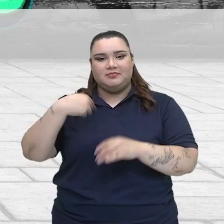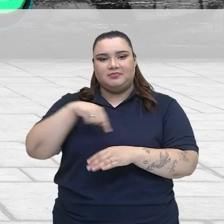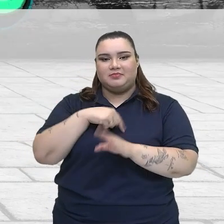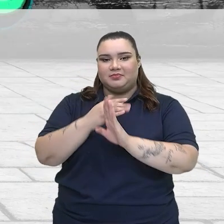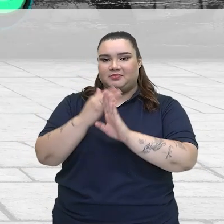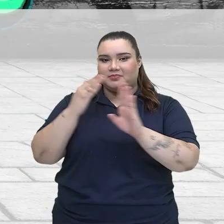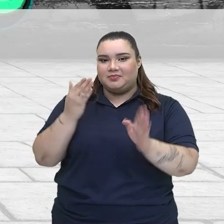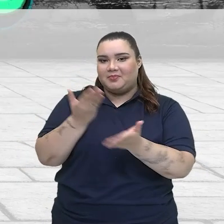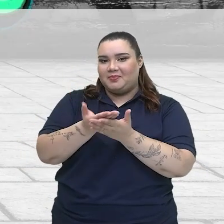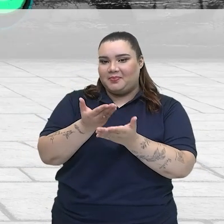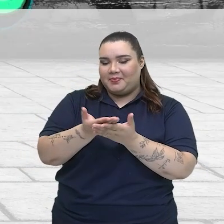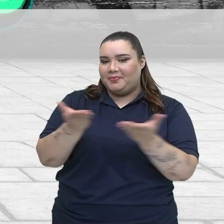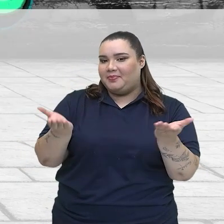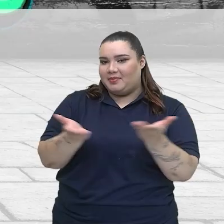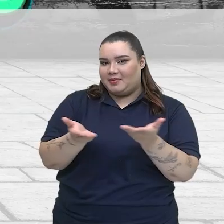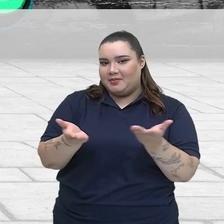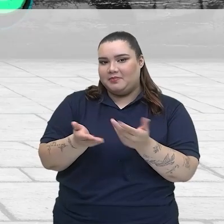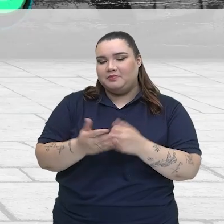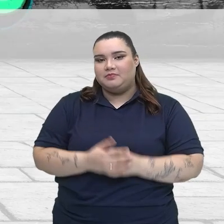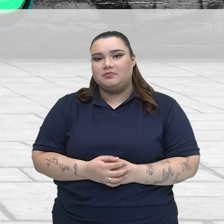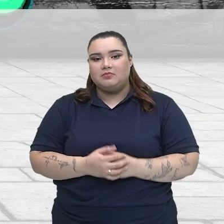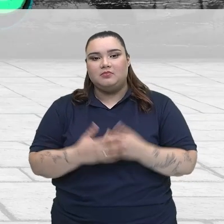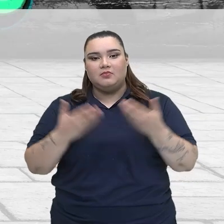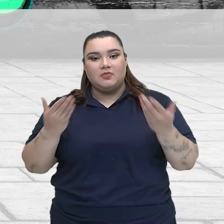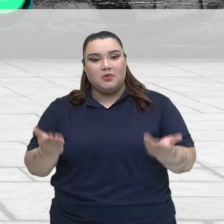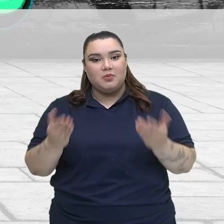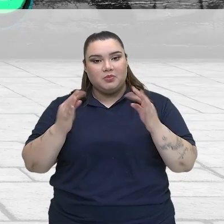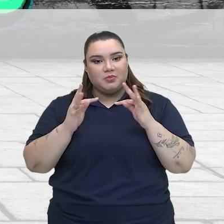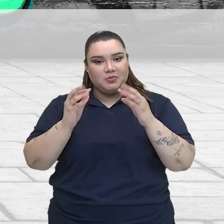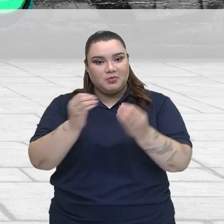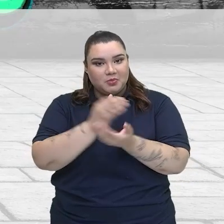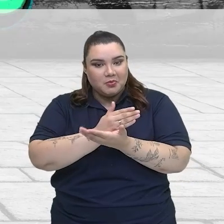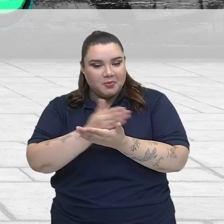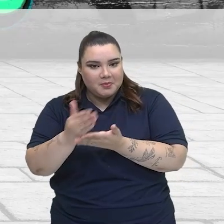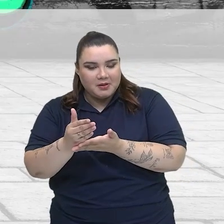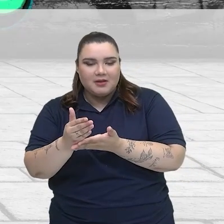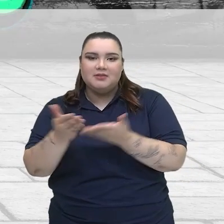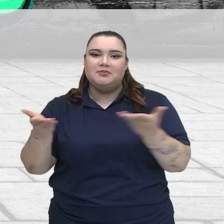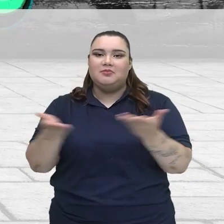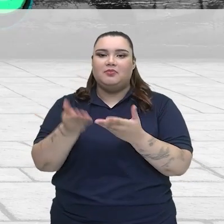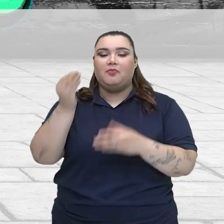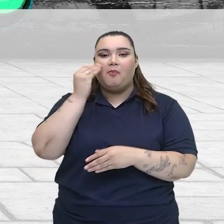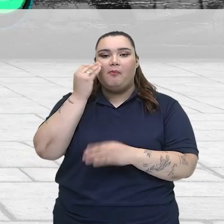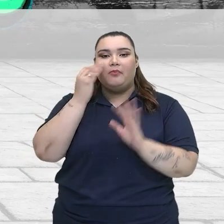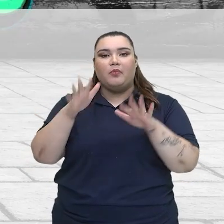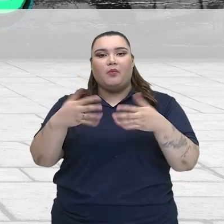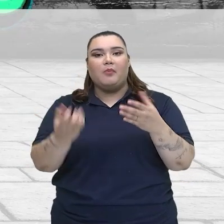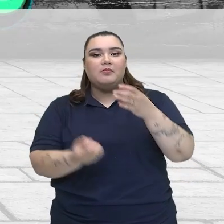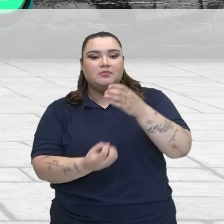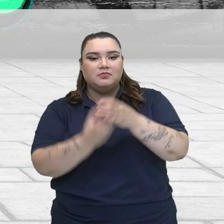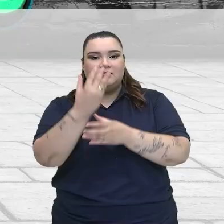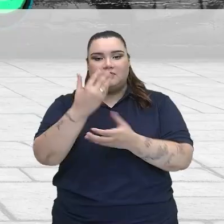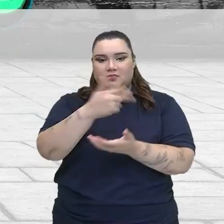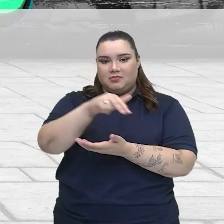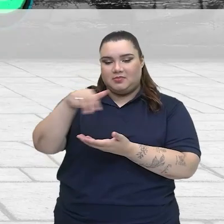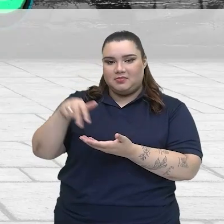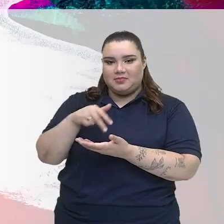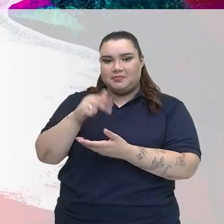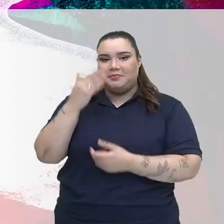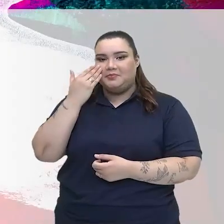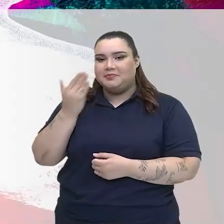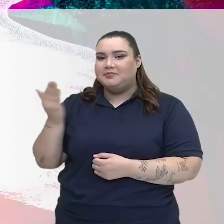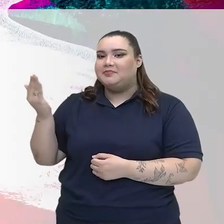no decorrer da nossa aula. E como tudo começa do começo, vamos então descobrir qual é a origem das danças